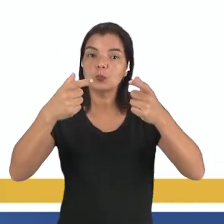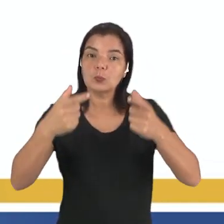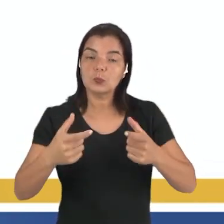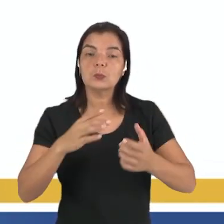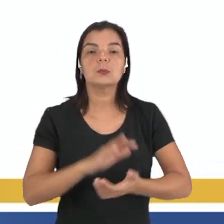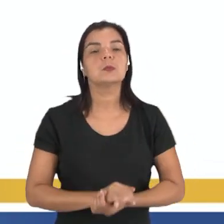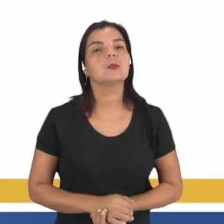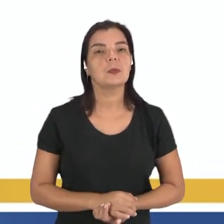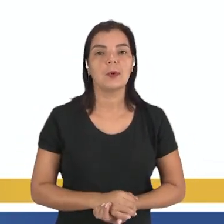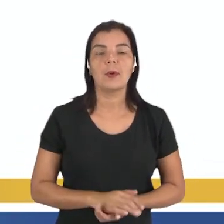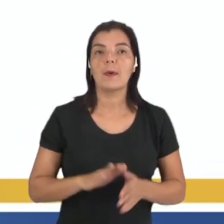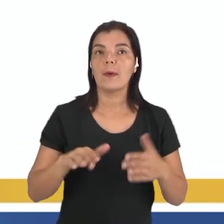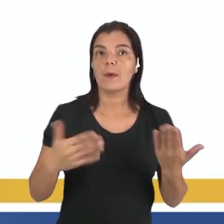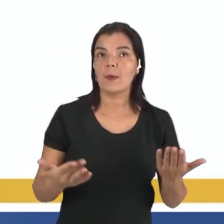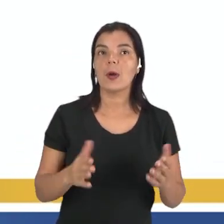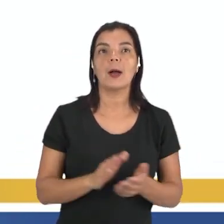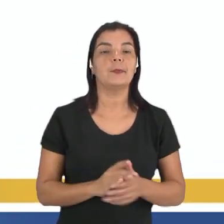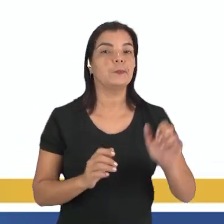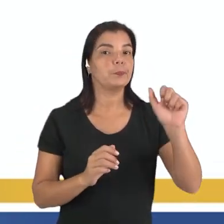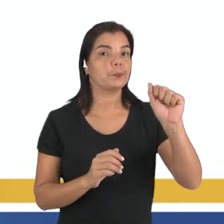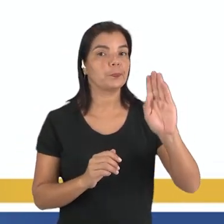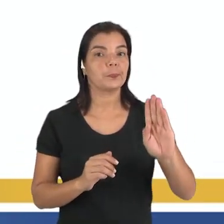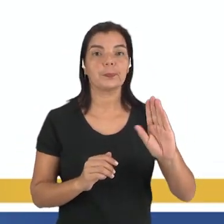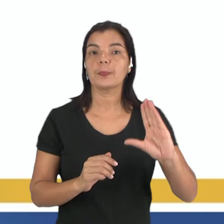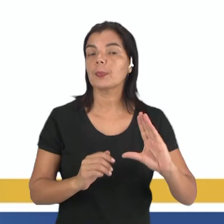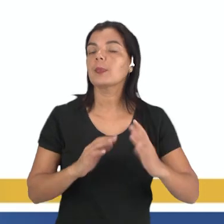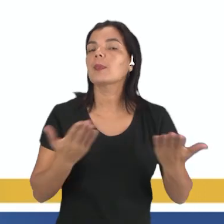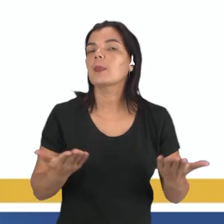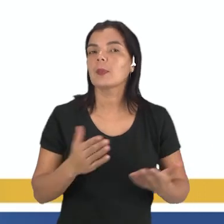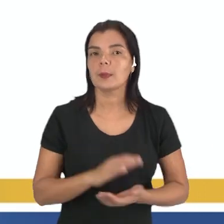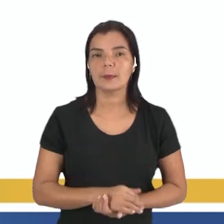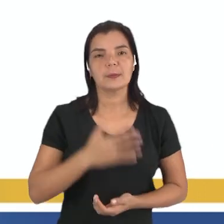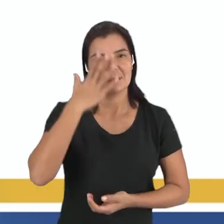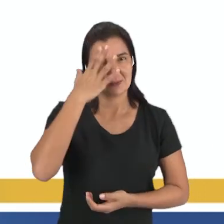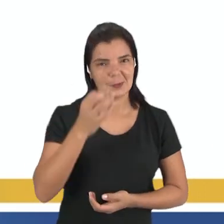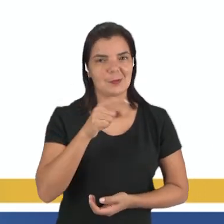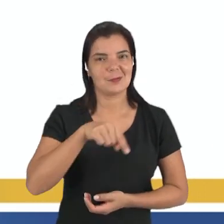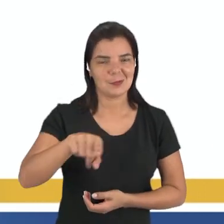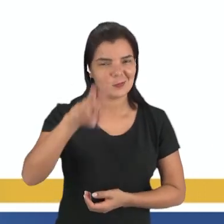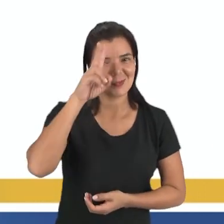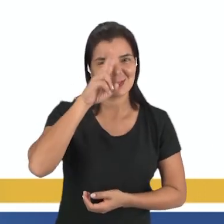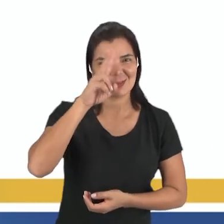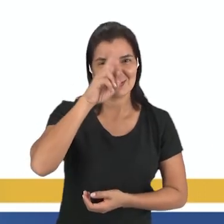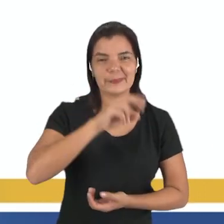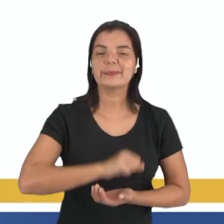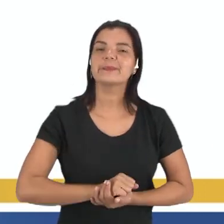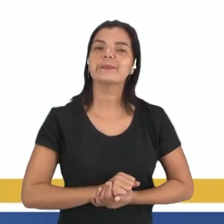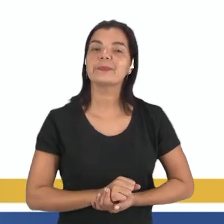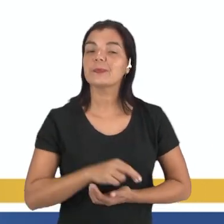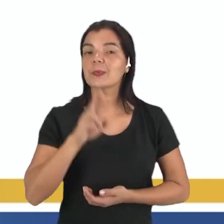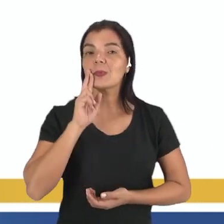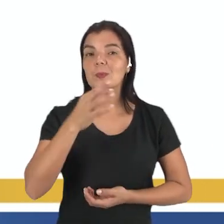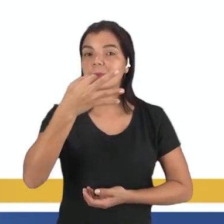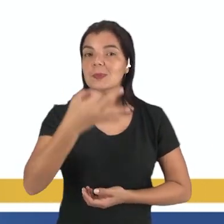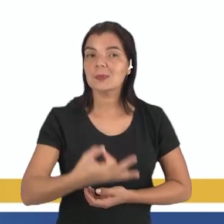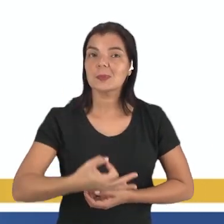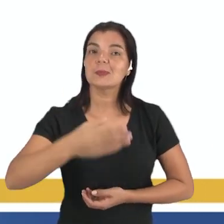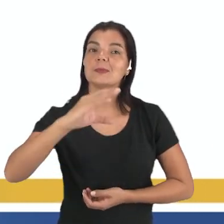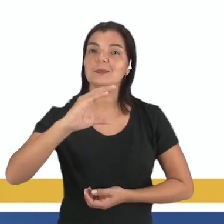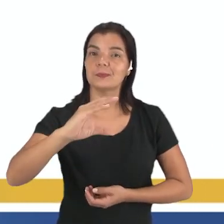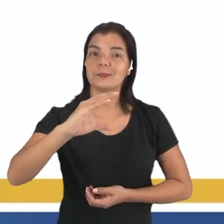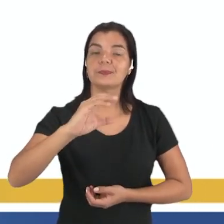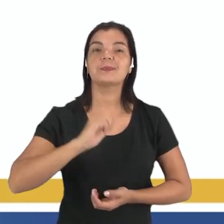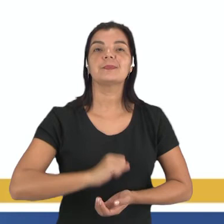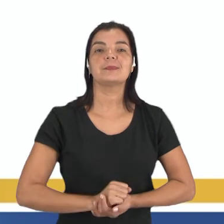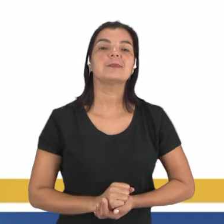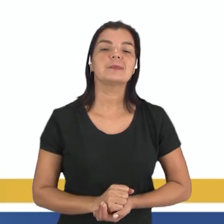how come, what about or what like? Tenho certeza que vocês estão lembrando. Então, a resposta correta é